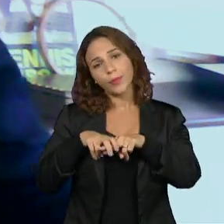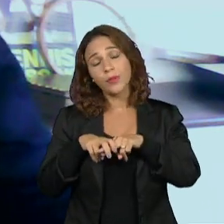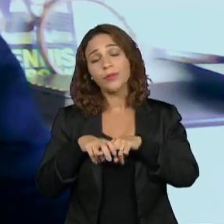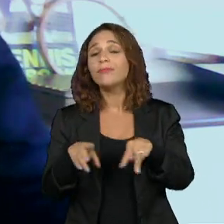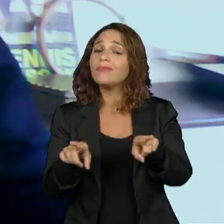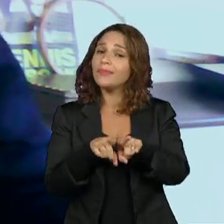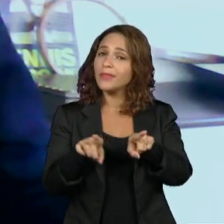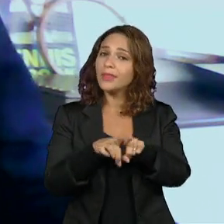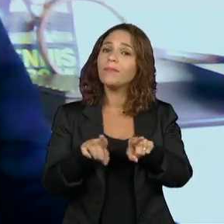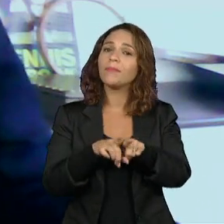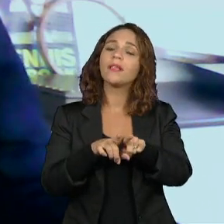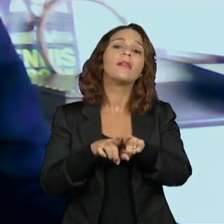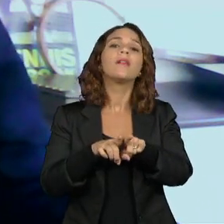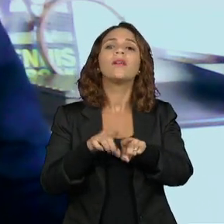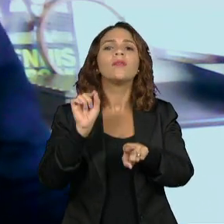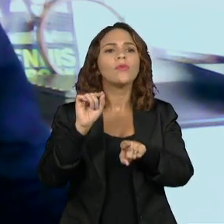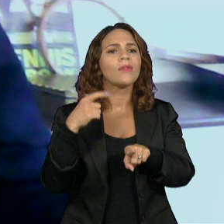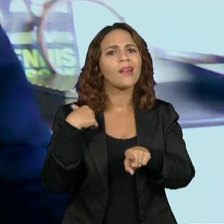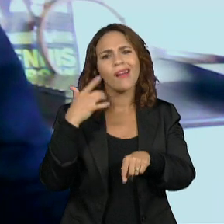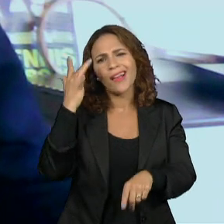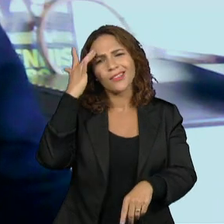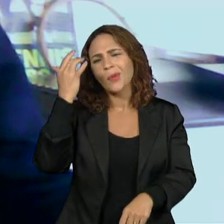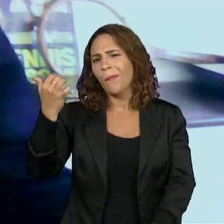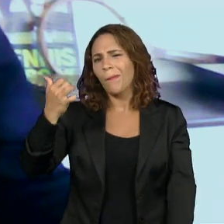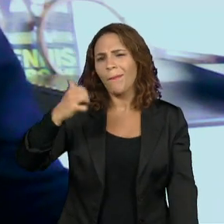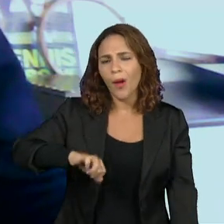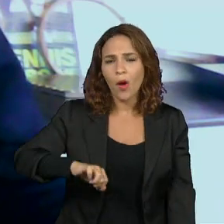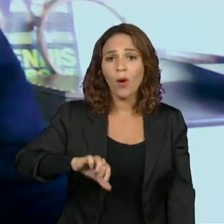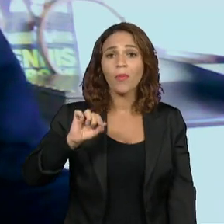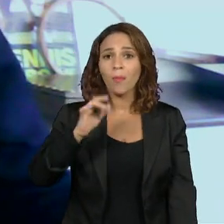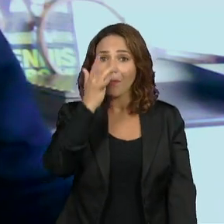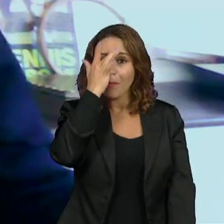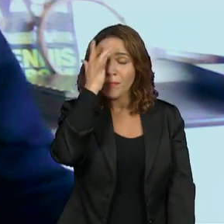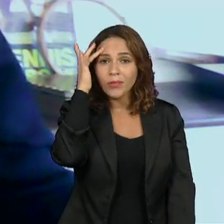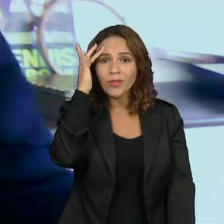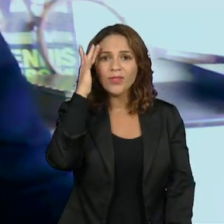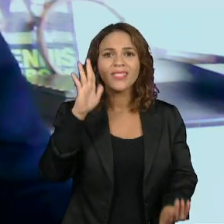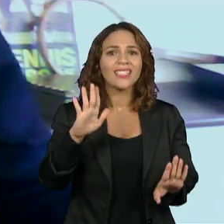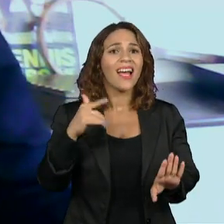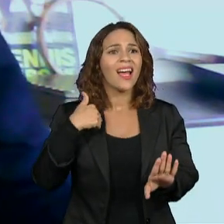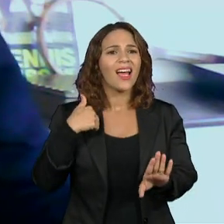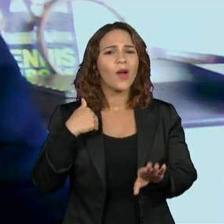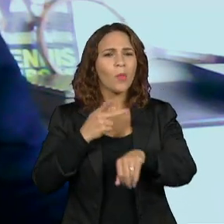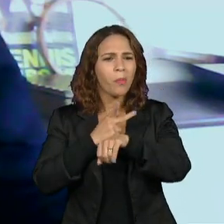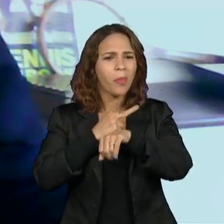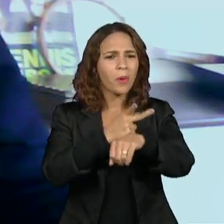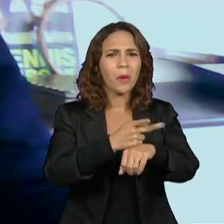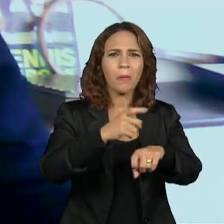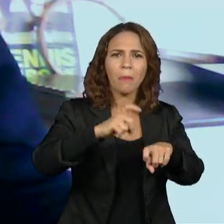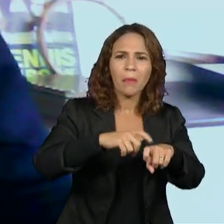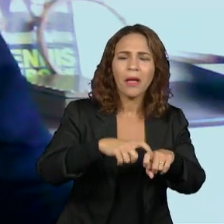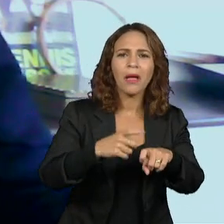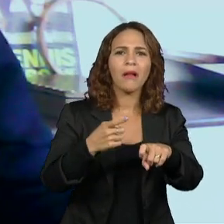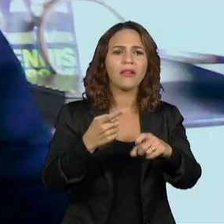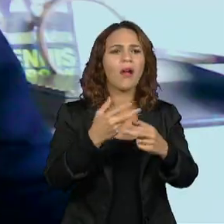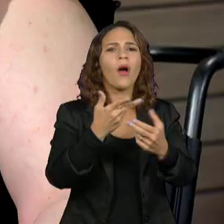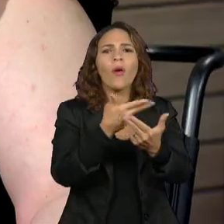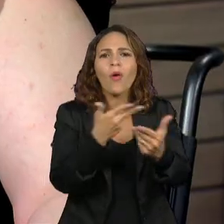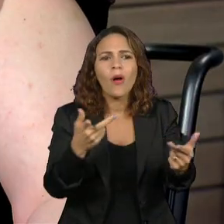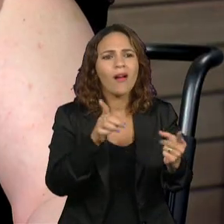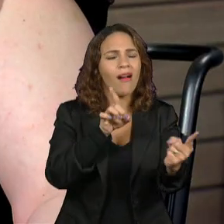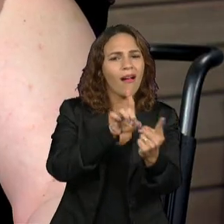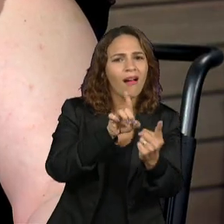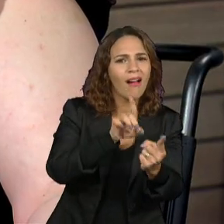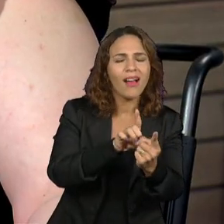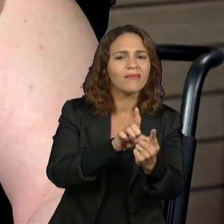além do que eu acho que é o pior, que é a pessoa parar de procurar por ajuda de boa qualidade e não